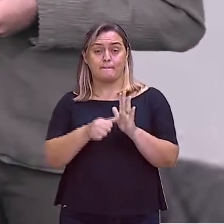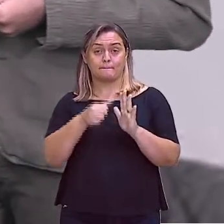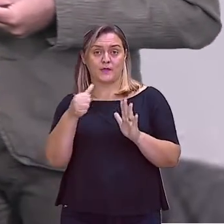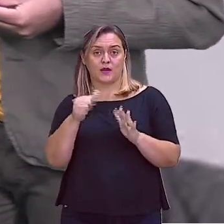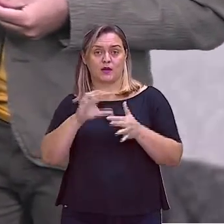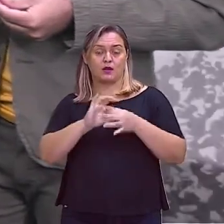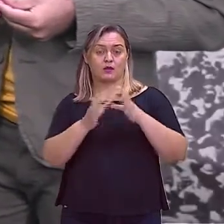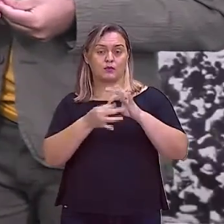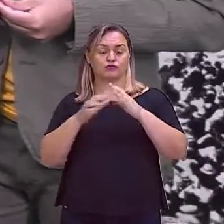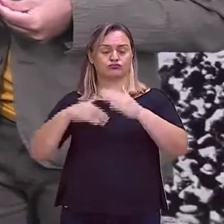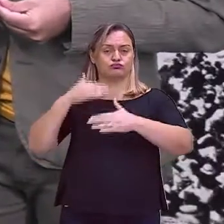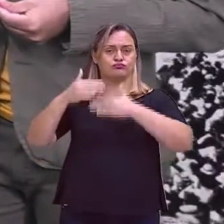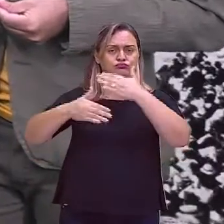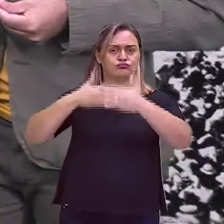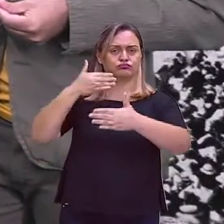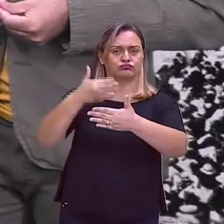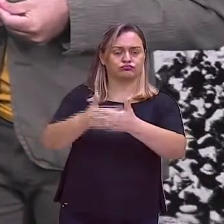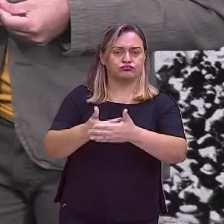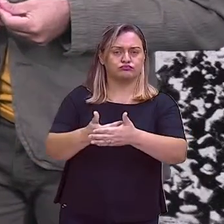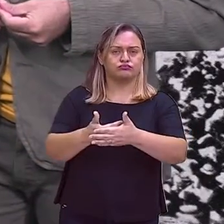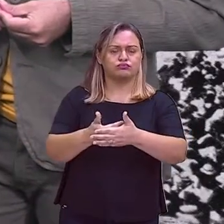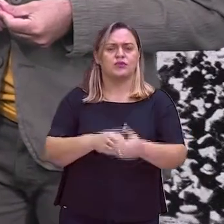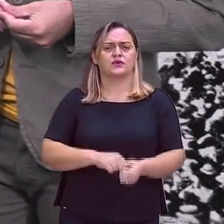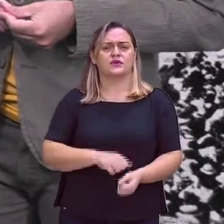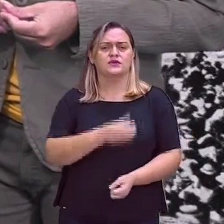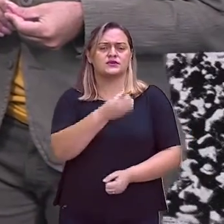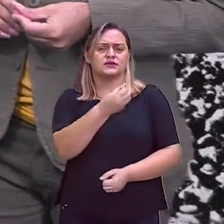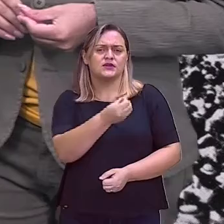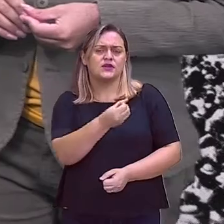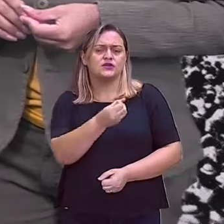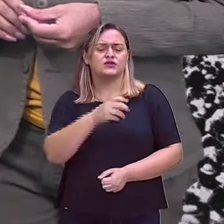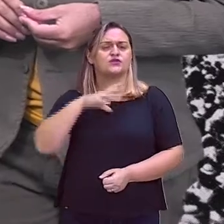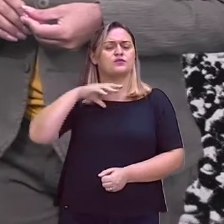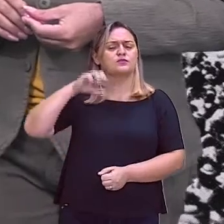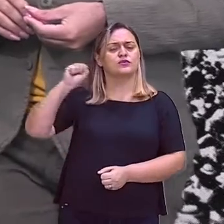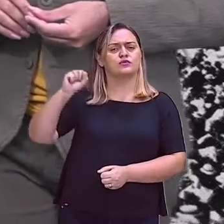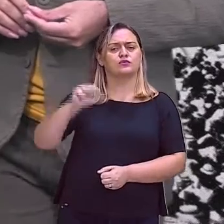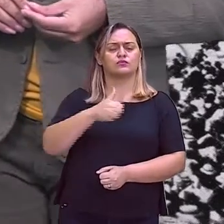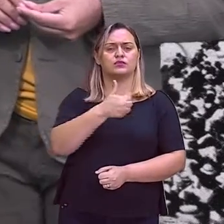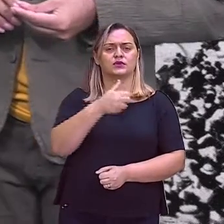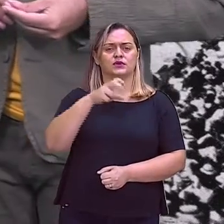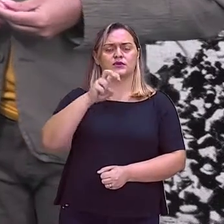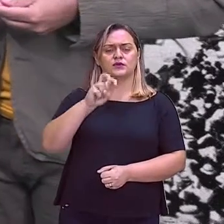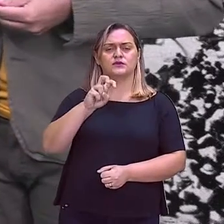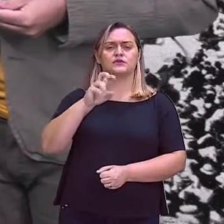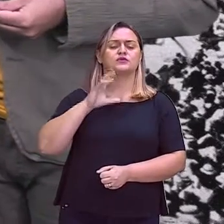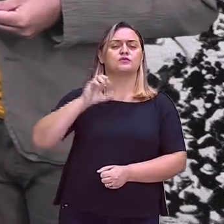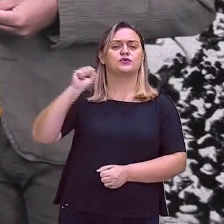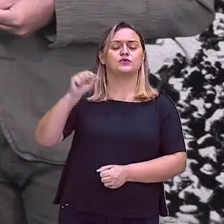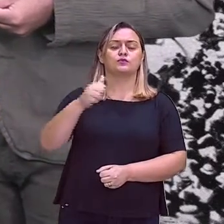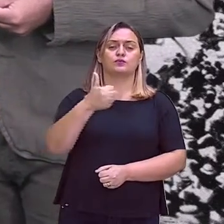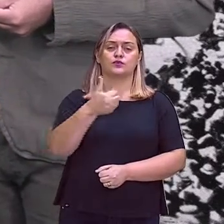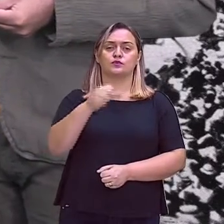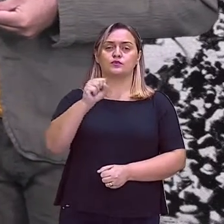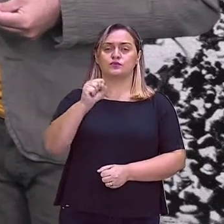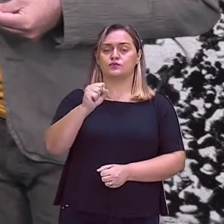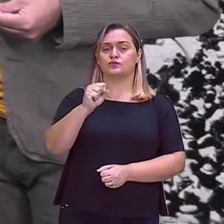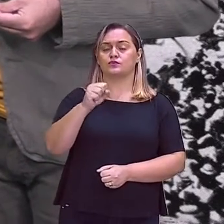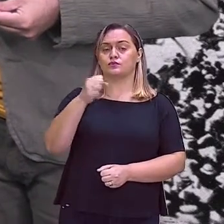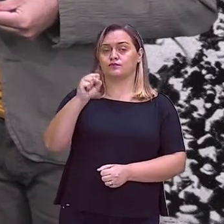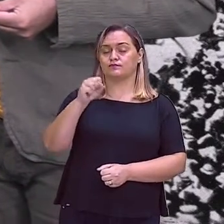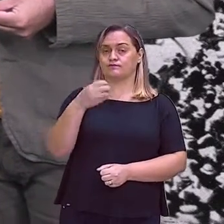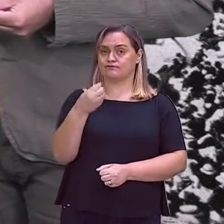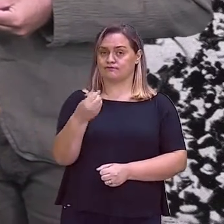Moderna foi disputada entre 6 de abril e 15 de abril de 1896, com delegações de